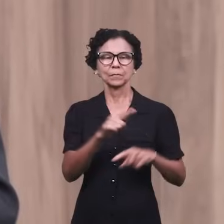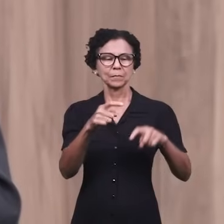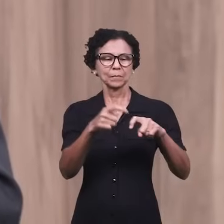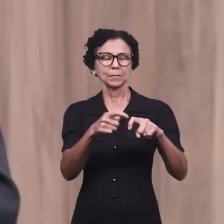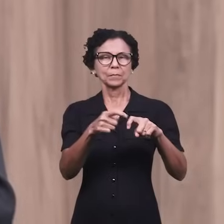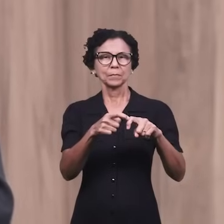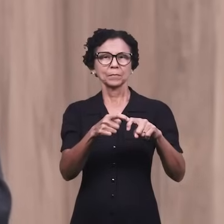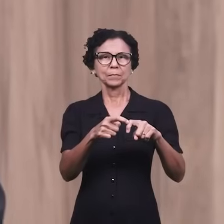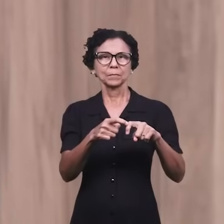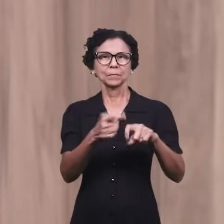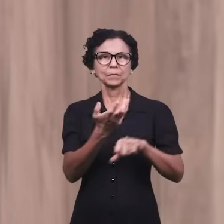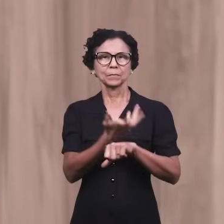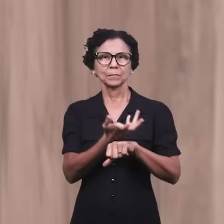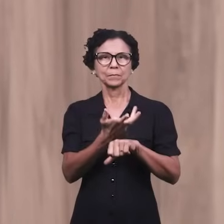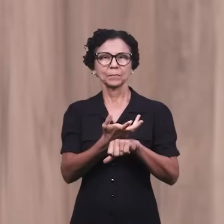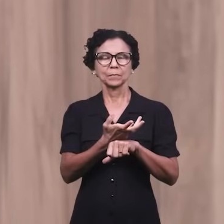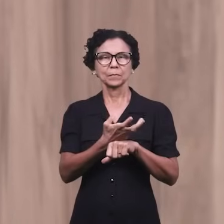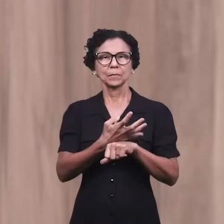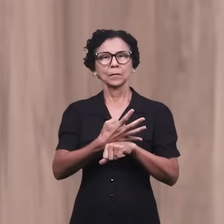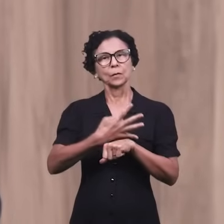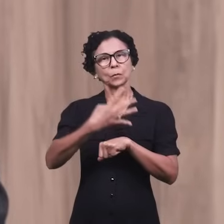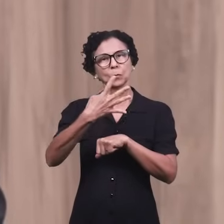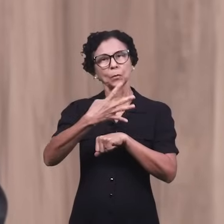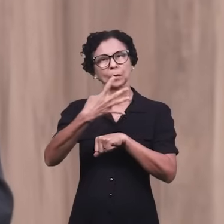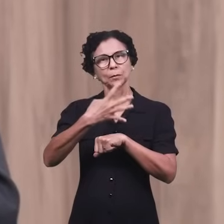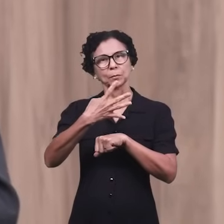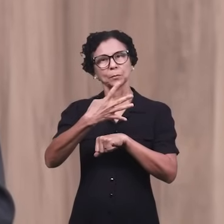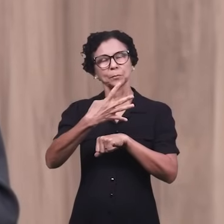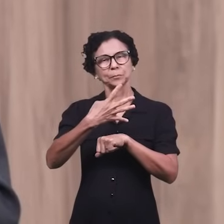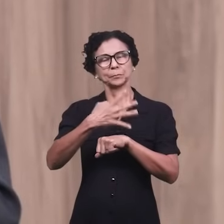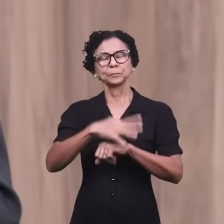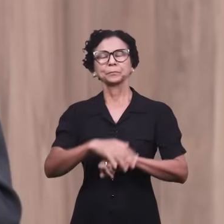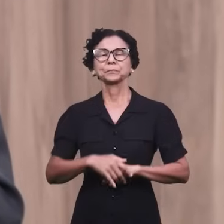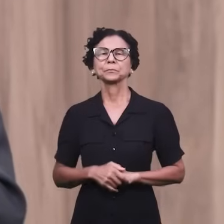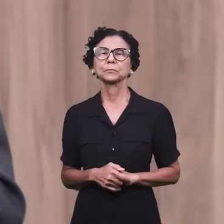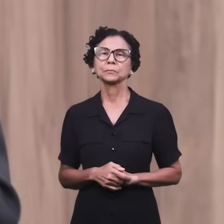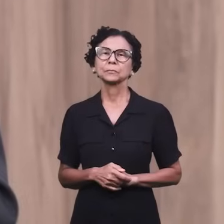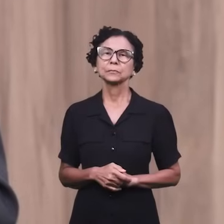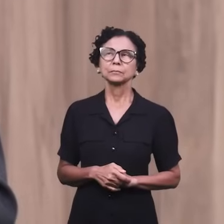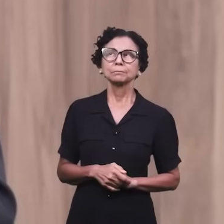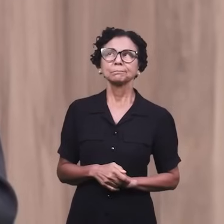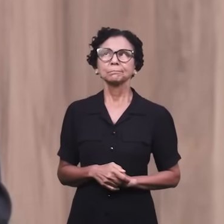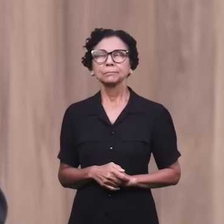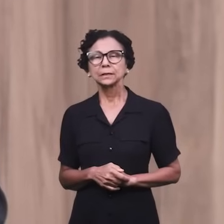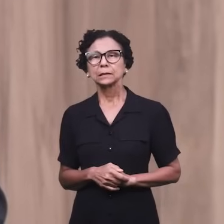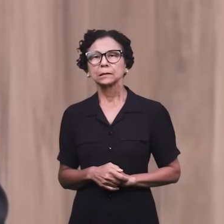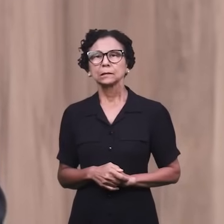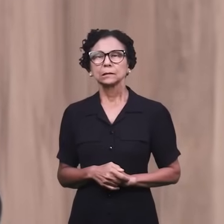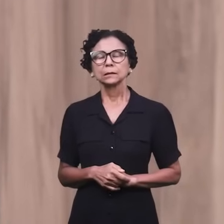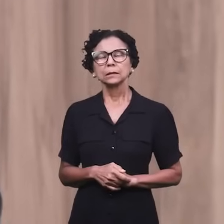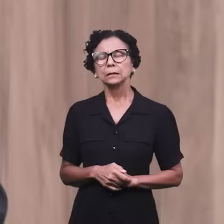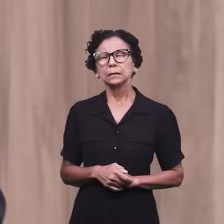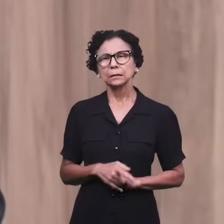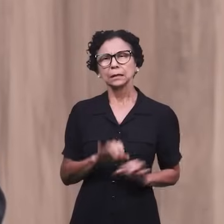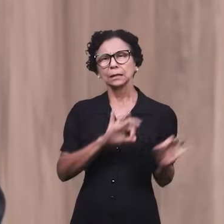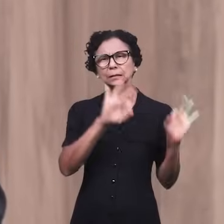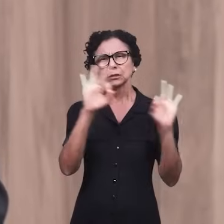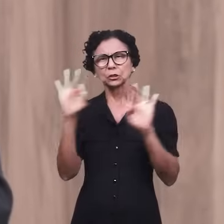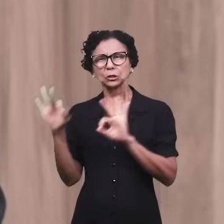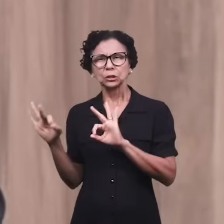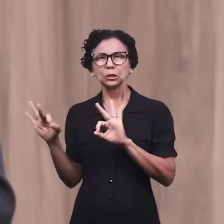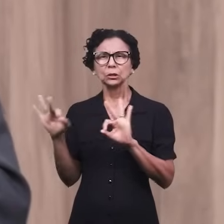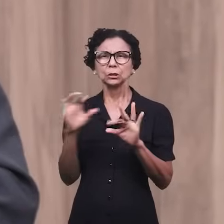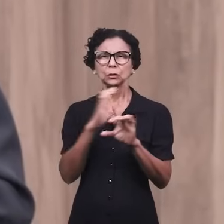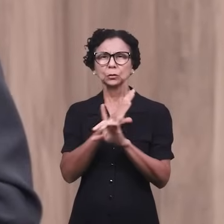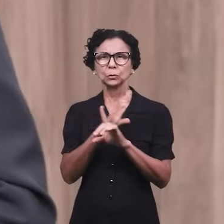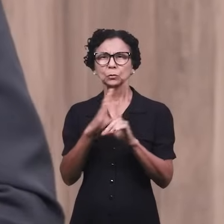no quarto período do curso. Algumas semanas ela tem assistido os cultos online e